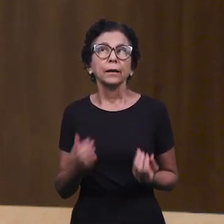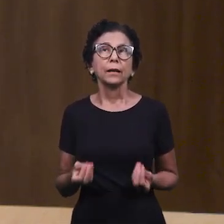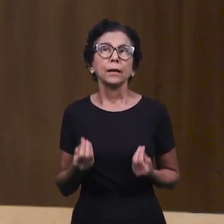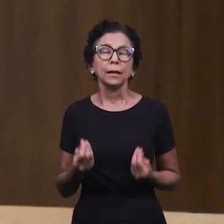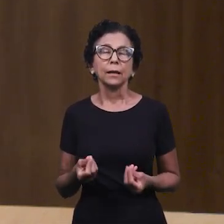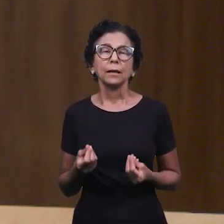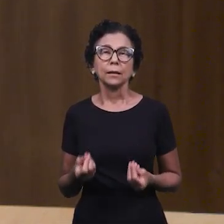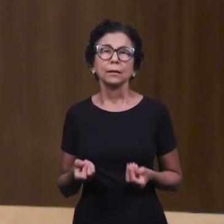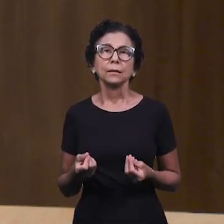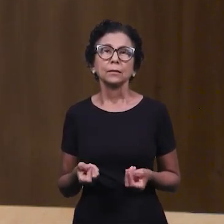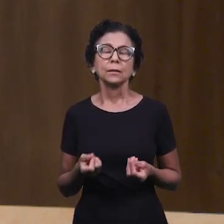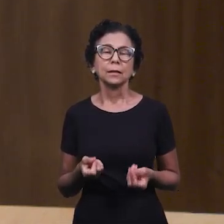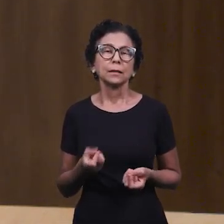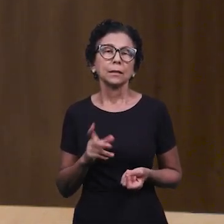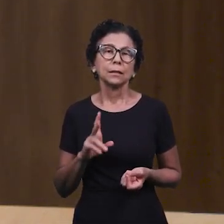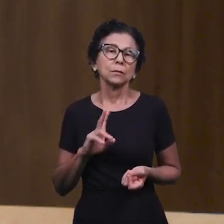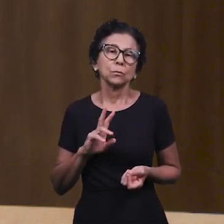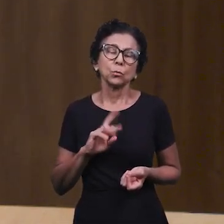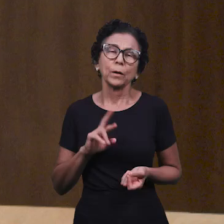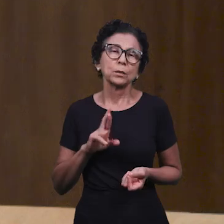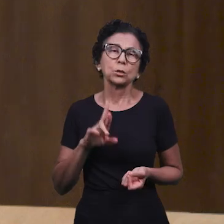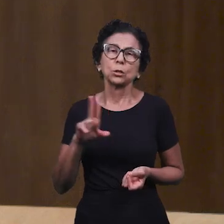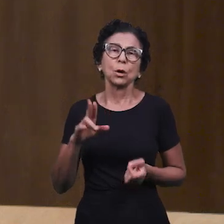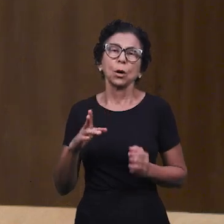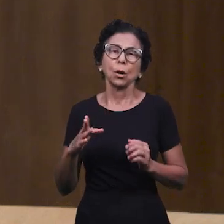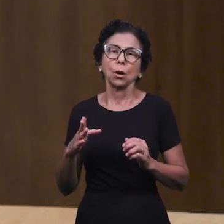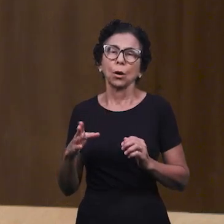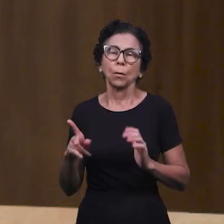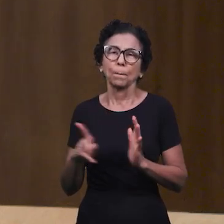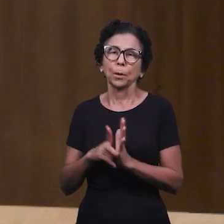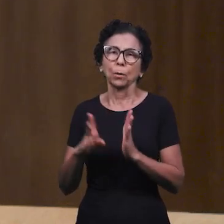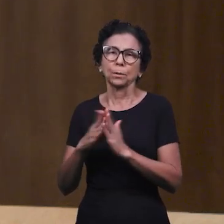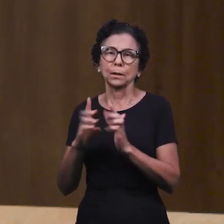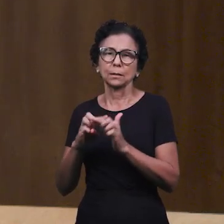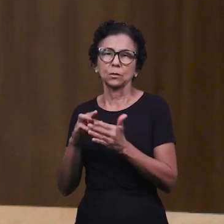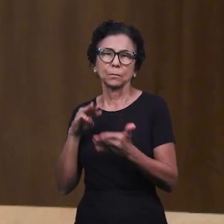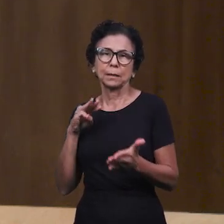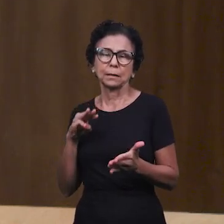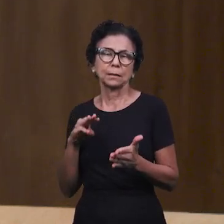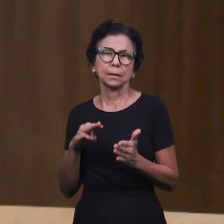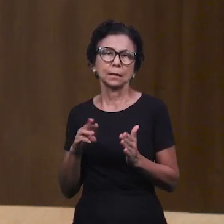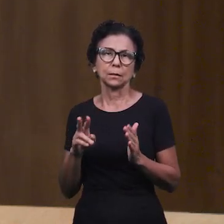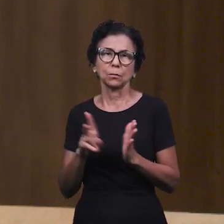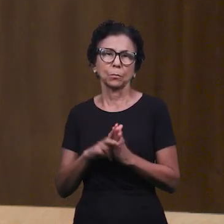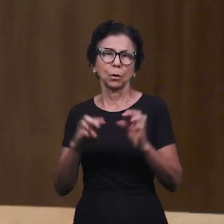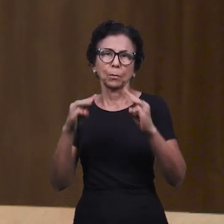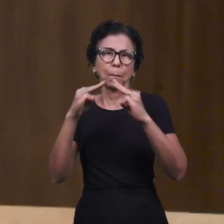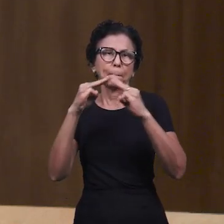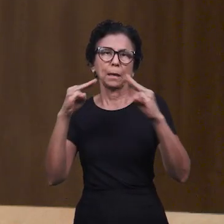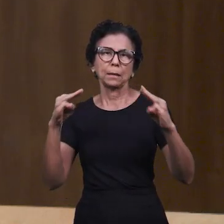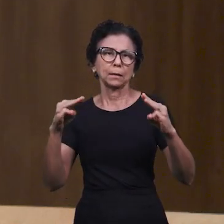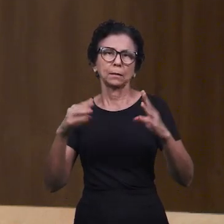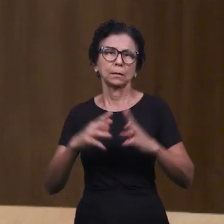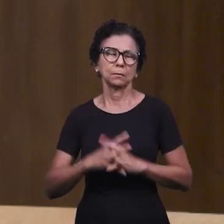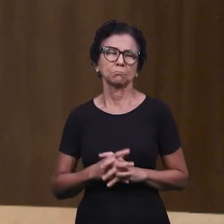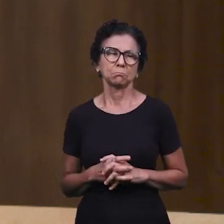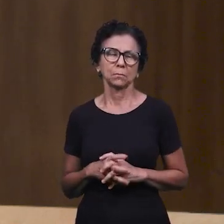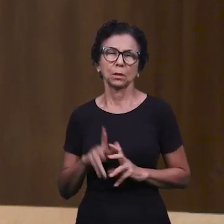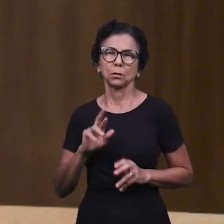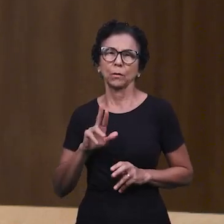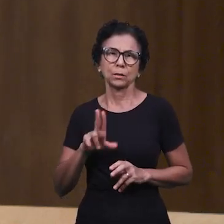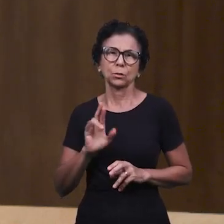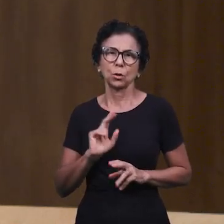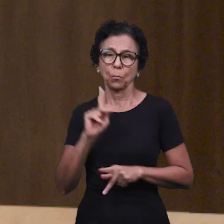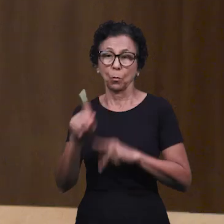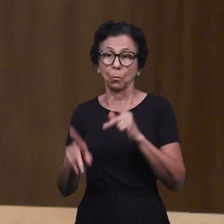podemos dizer assim, às 4 paredes do templo do Manaim, porque o Manaim não tem parede no templo, mas não fica restrita só para